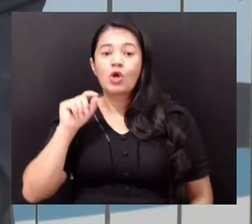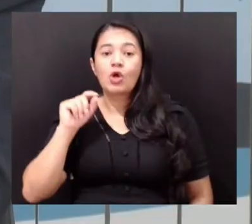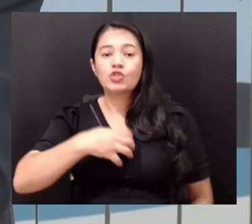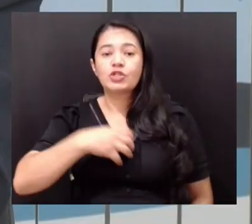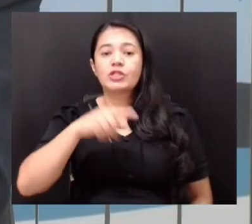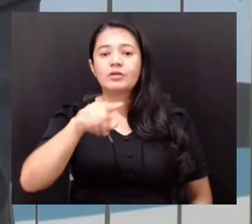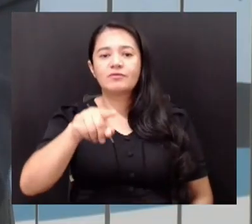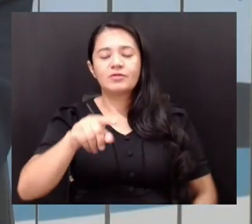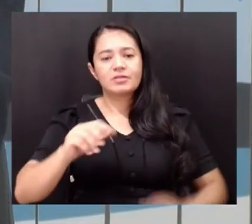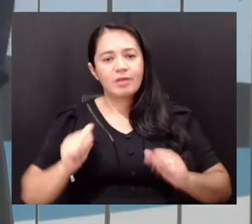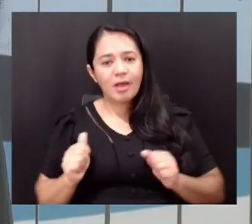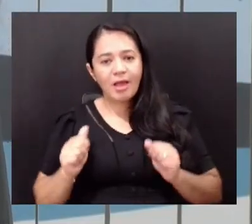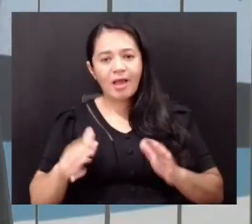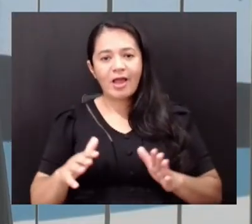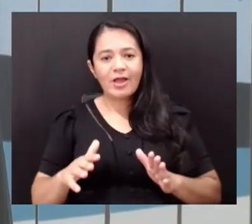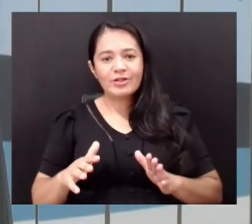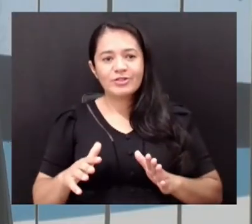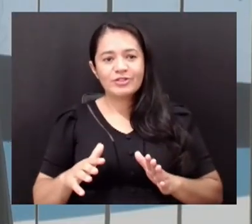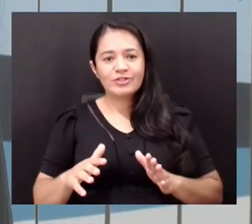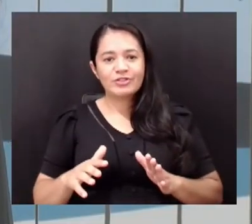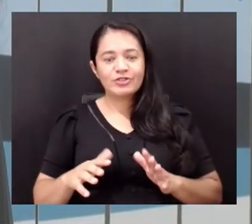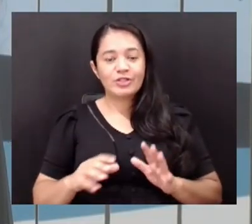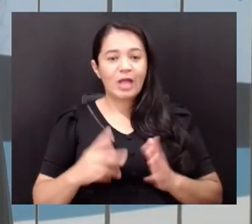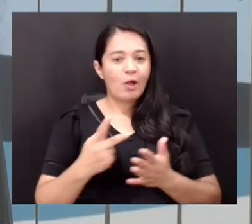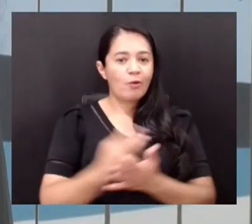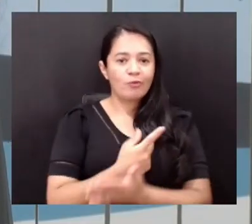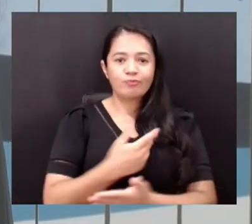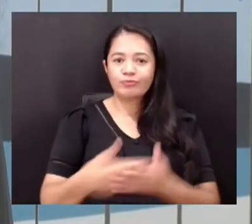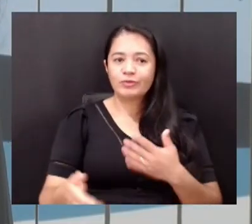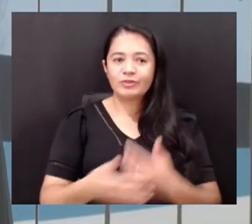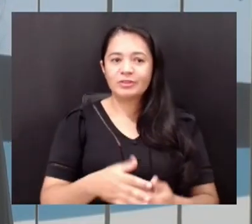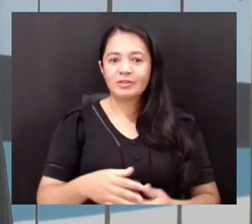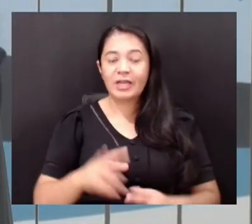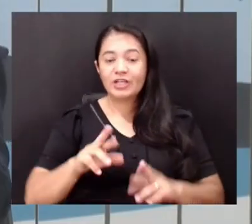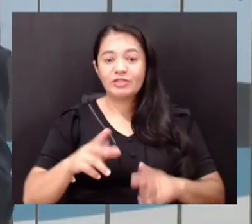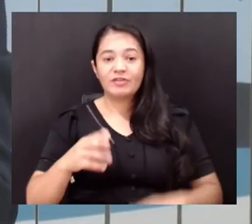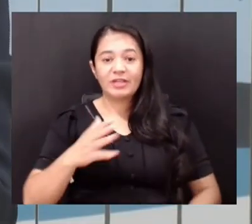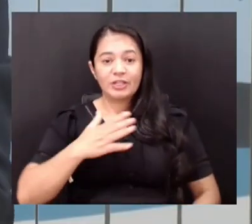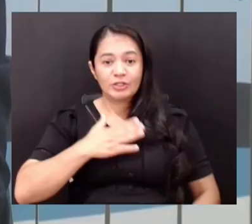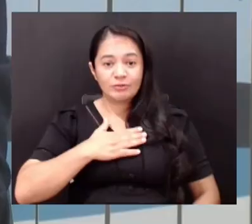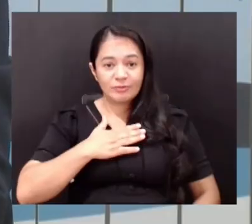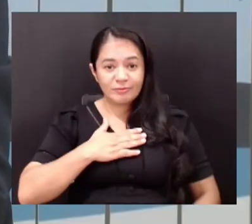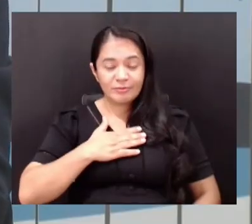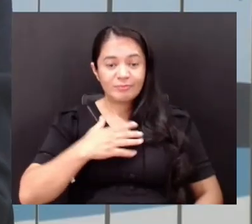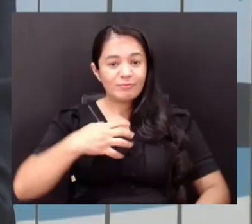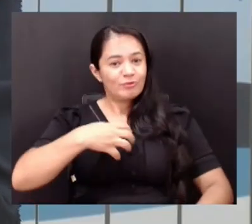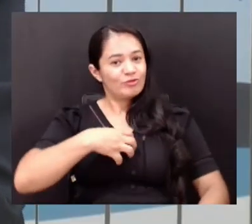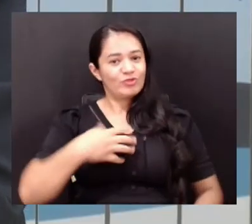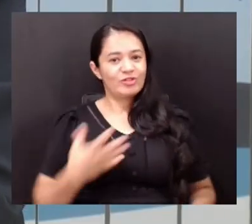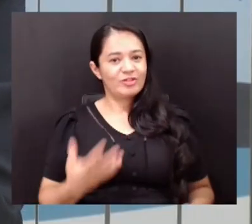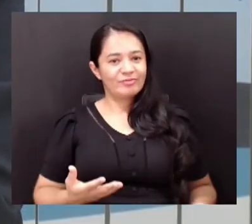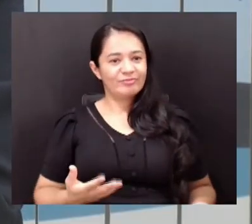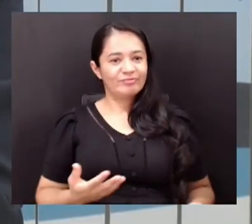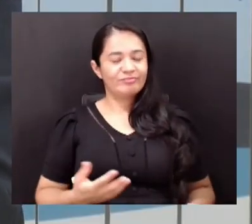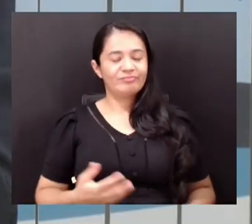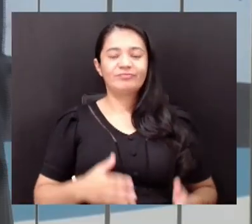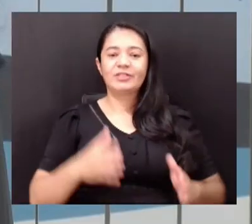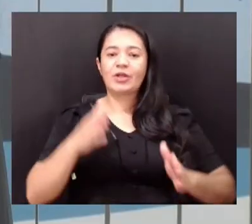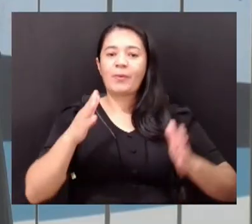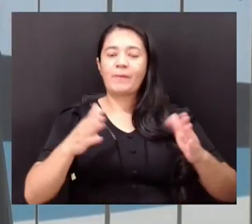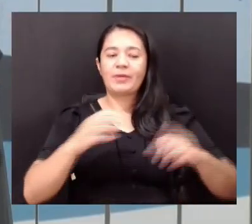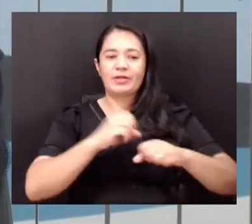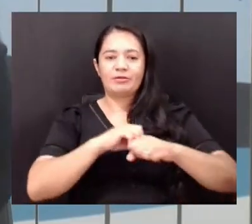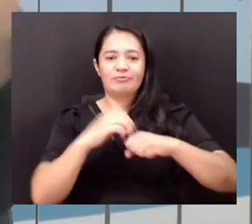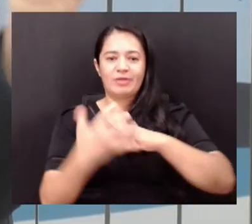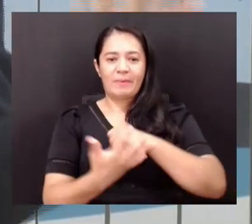maneira como eu reajo, porque a gente tem histórias de vidas diferentes. E com a pandemia, tudo isso acirrou. A